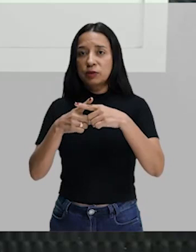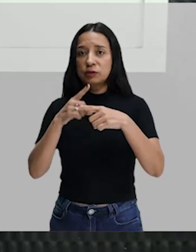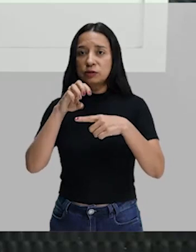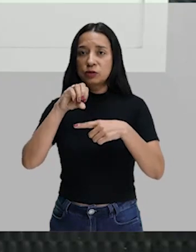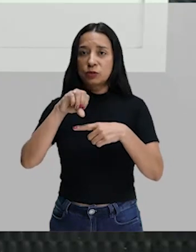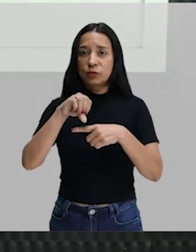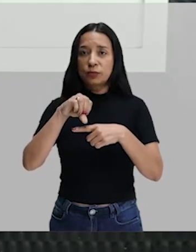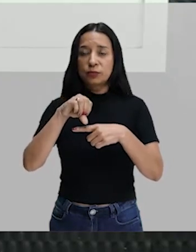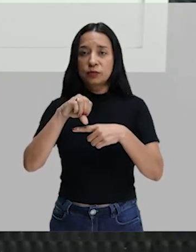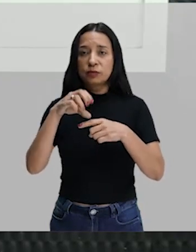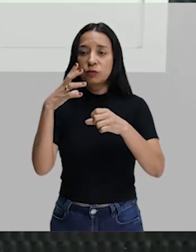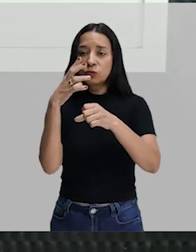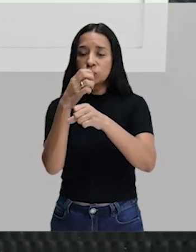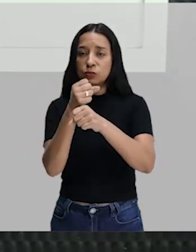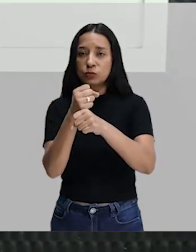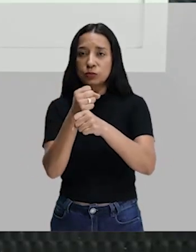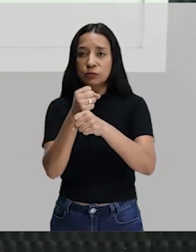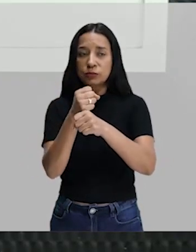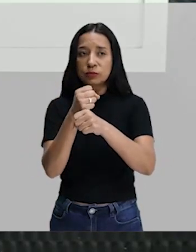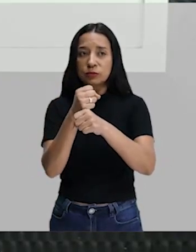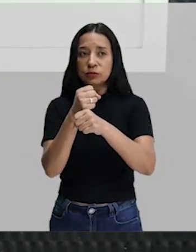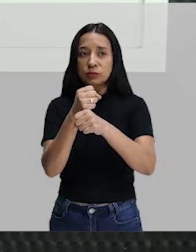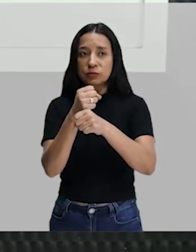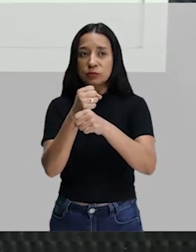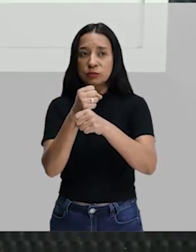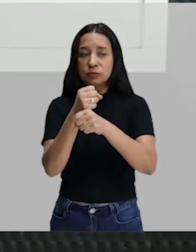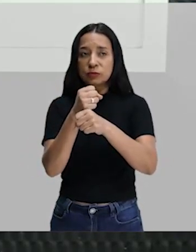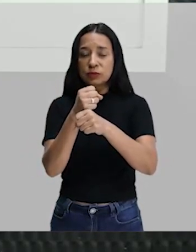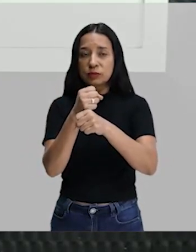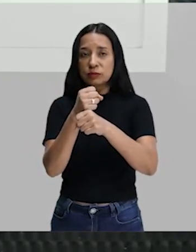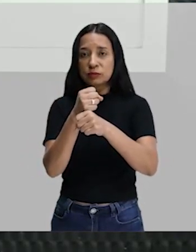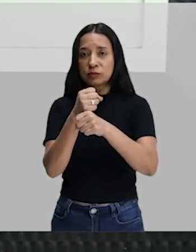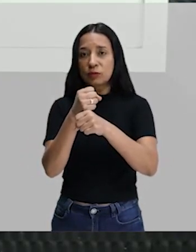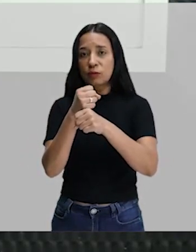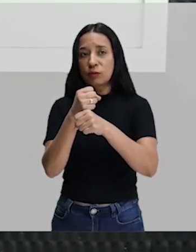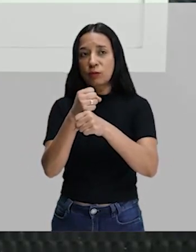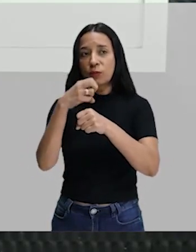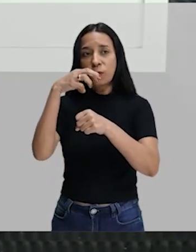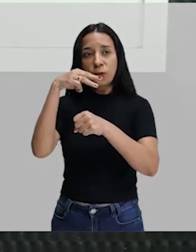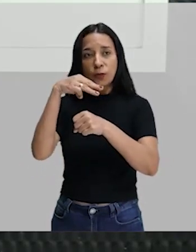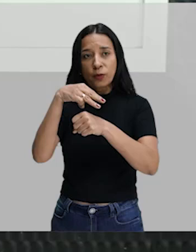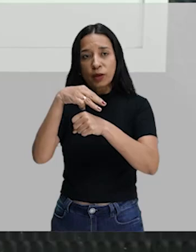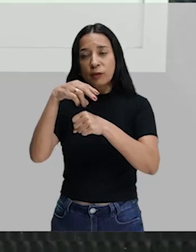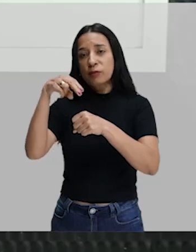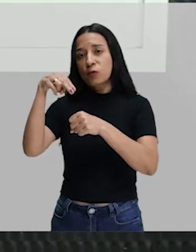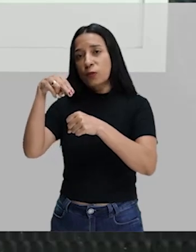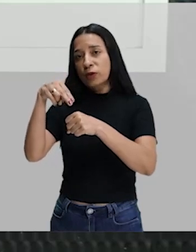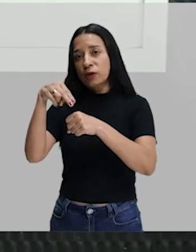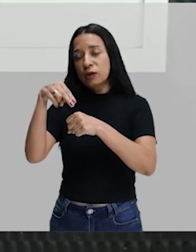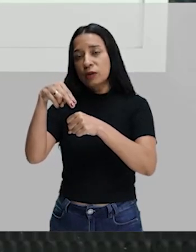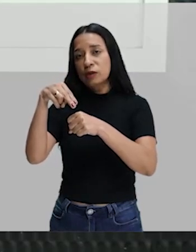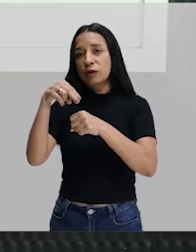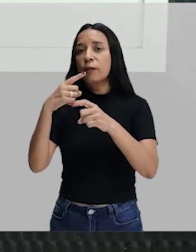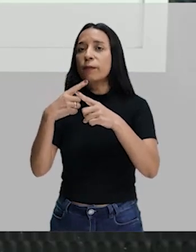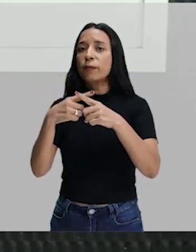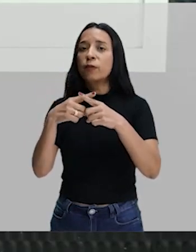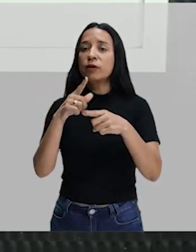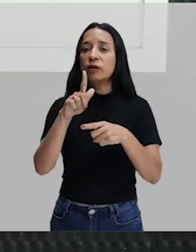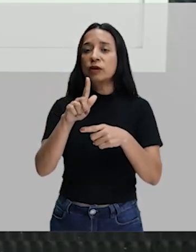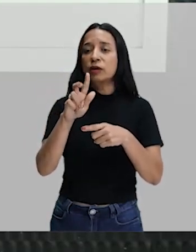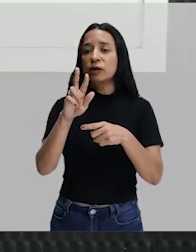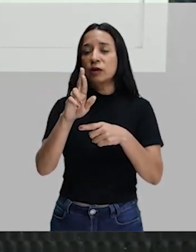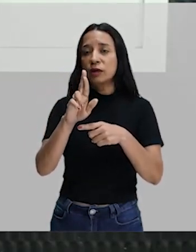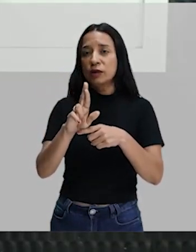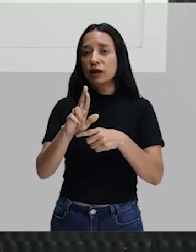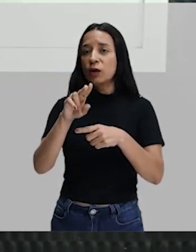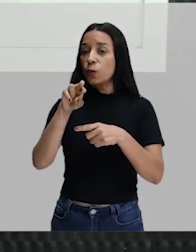certo? Então, eu vou somar esse elemento aqui com esse, ó, porque são termos de mesmo grau. Somando